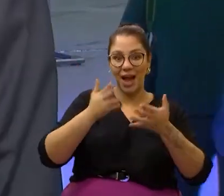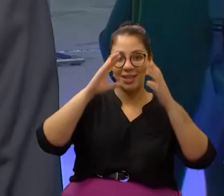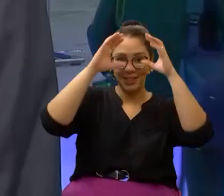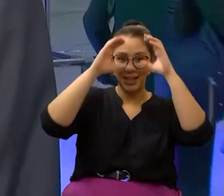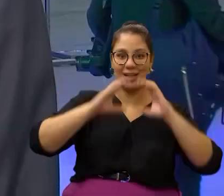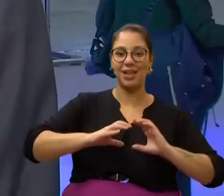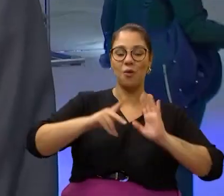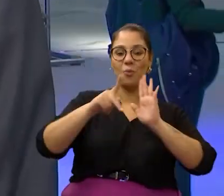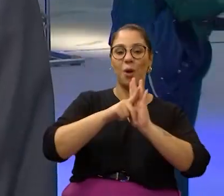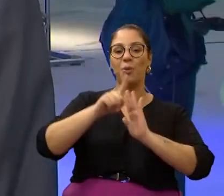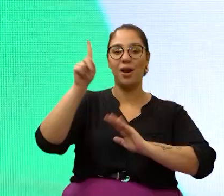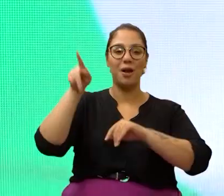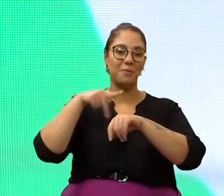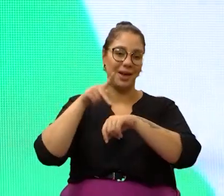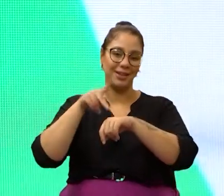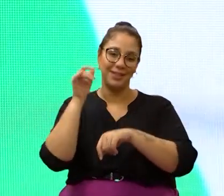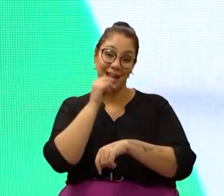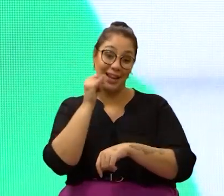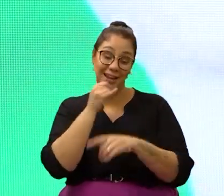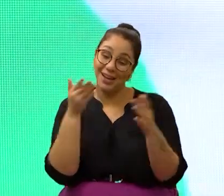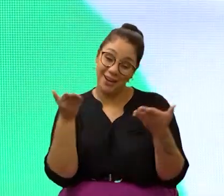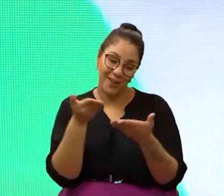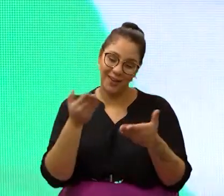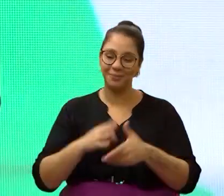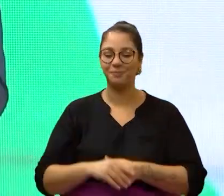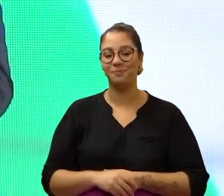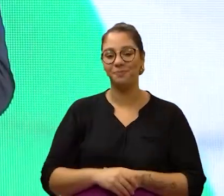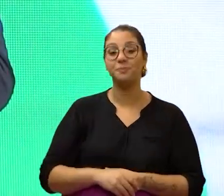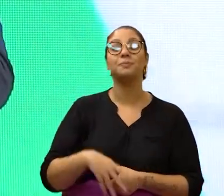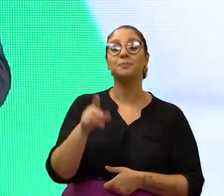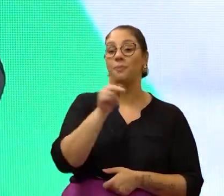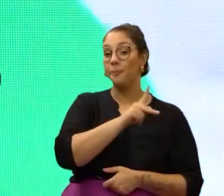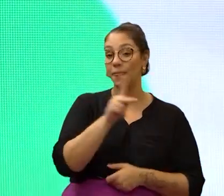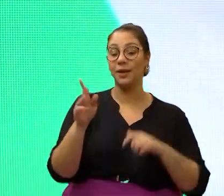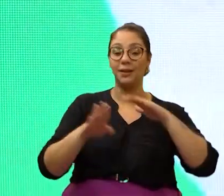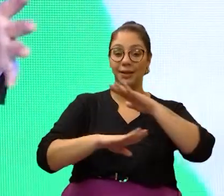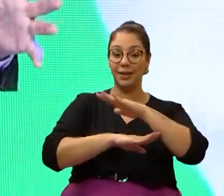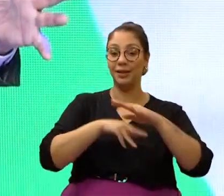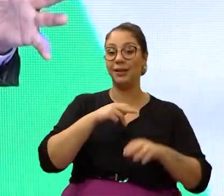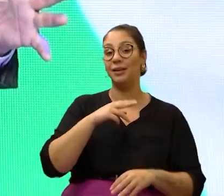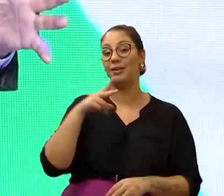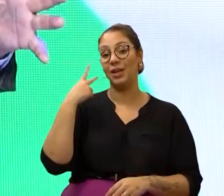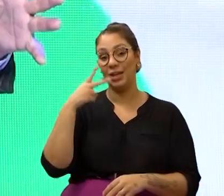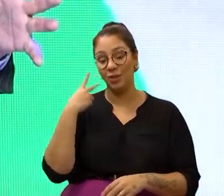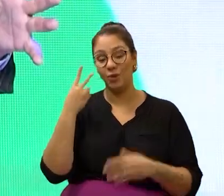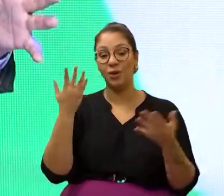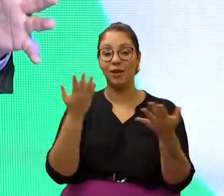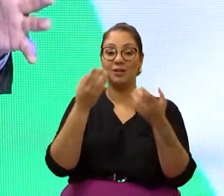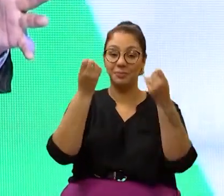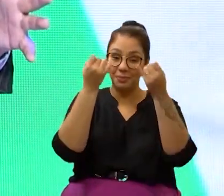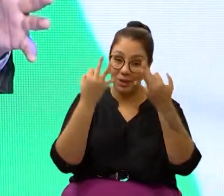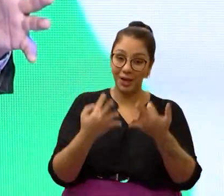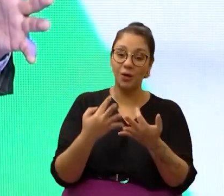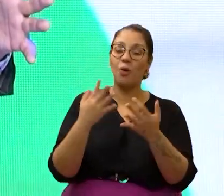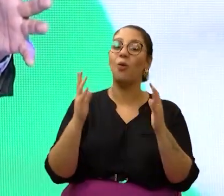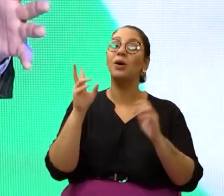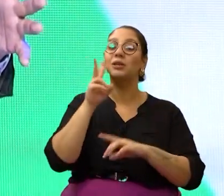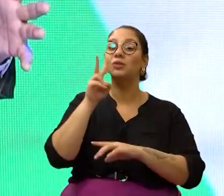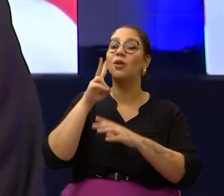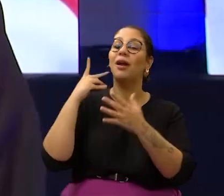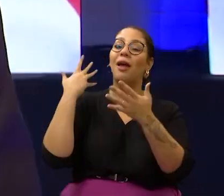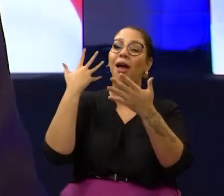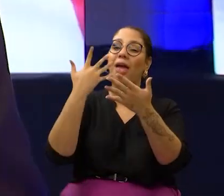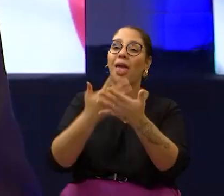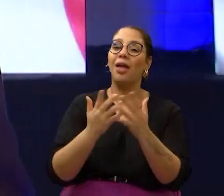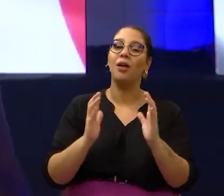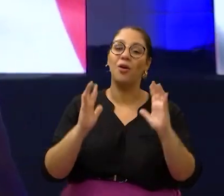italiano. Para mim é uma honra muito grande. O presidente da Câmara dos Vereadores, Luiz Rossini, falou sobre a história da comemoração.